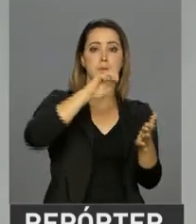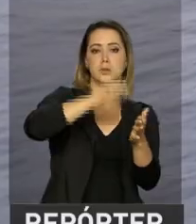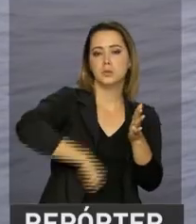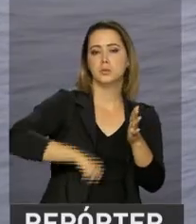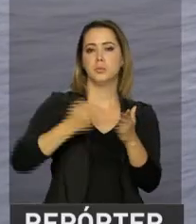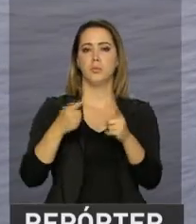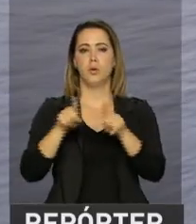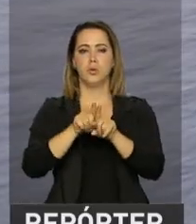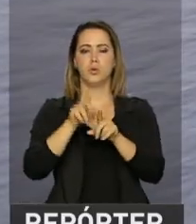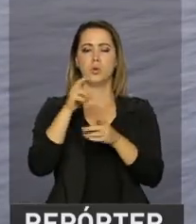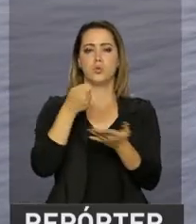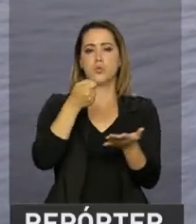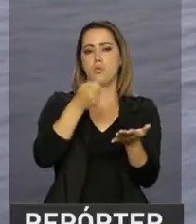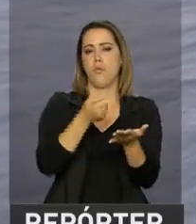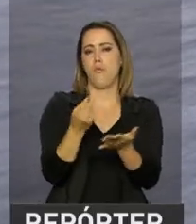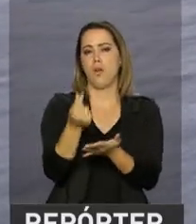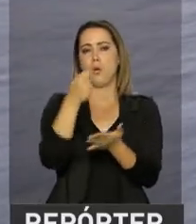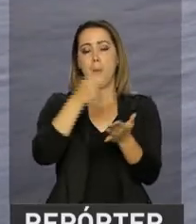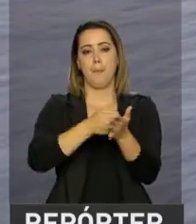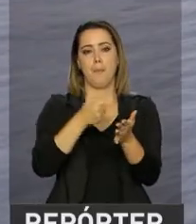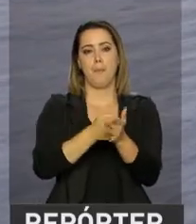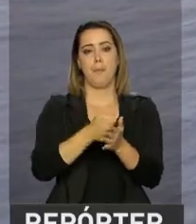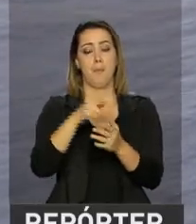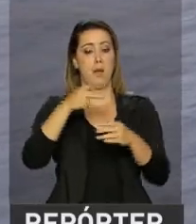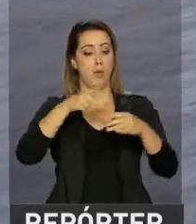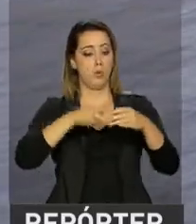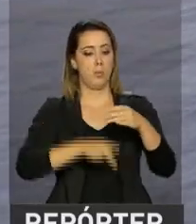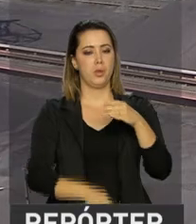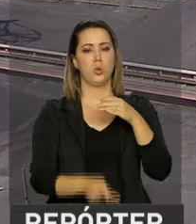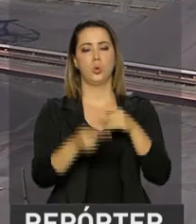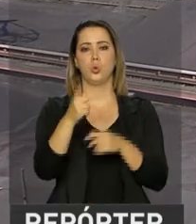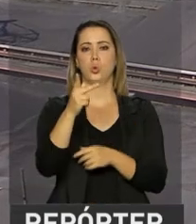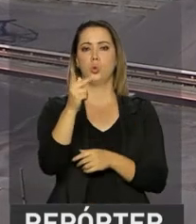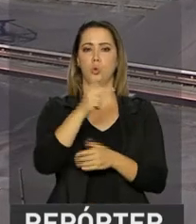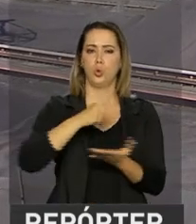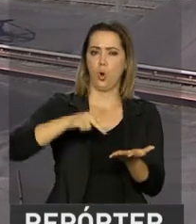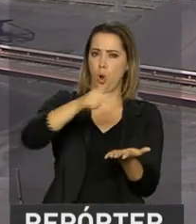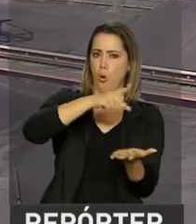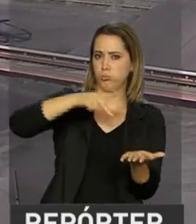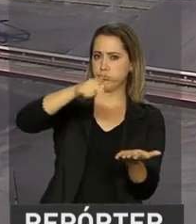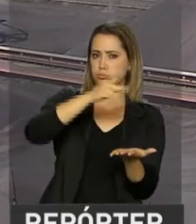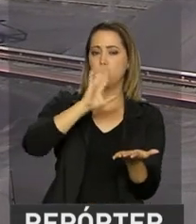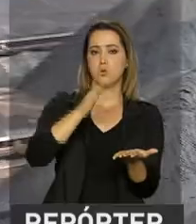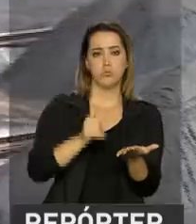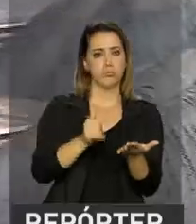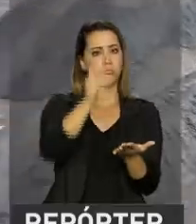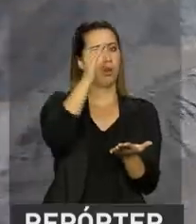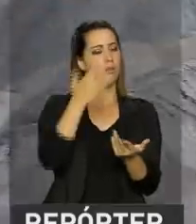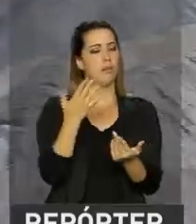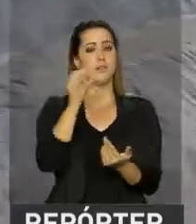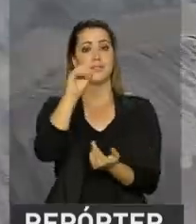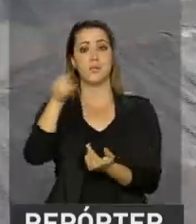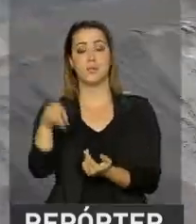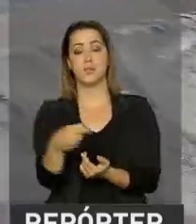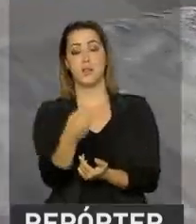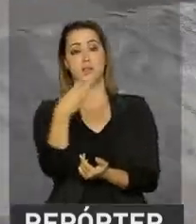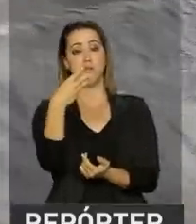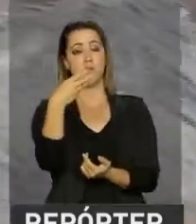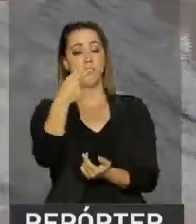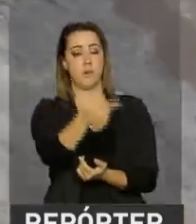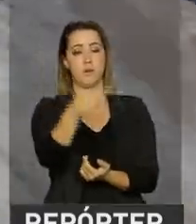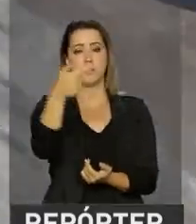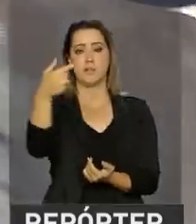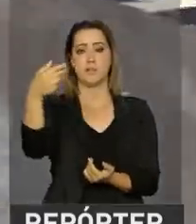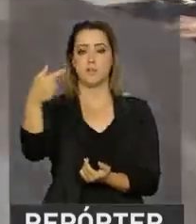royalties o valor pago por empresas que exploram riquezas minerais no brasil cresceu já descontada a inflação 0,67